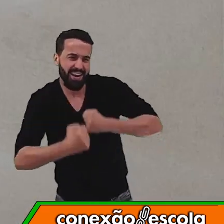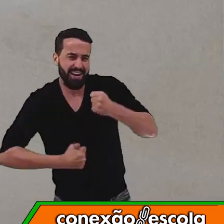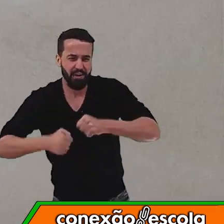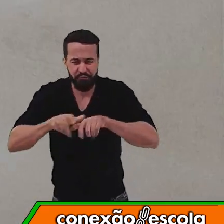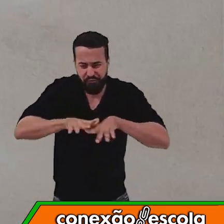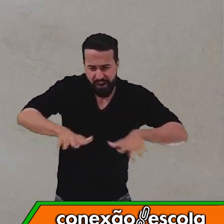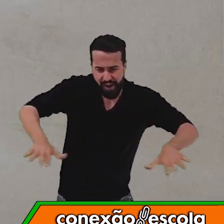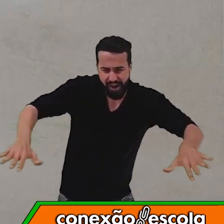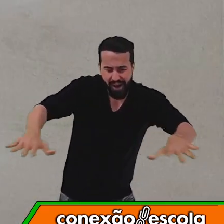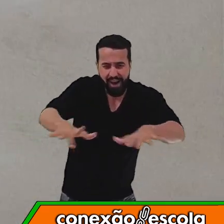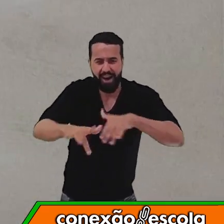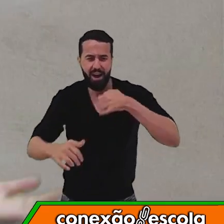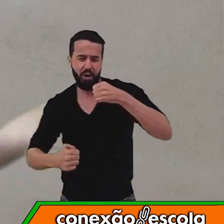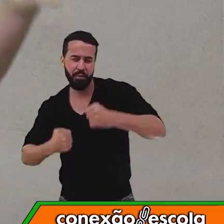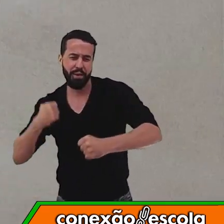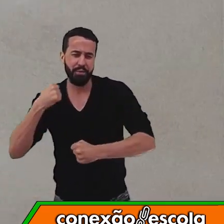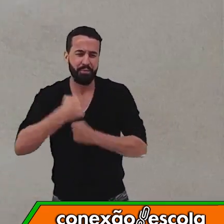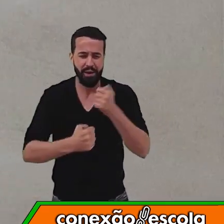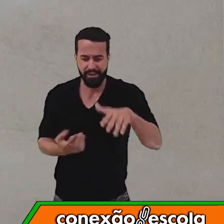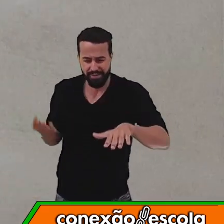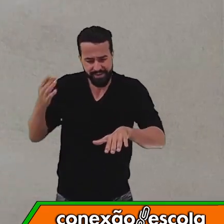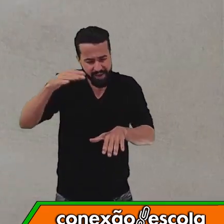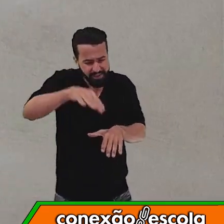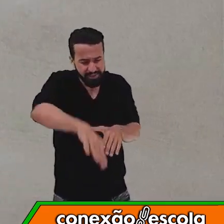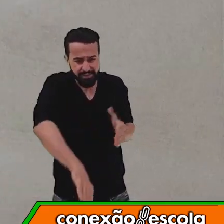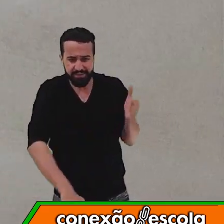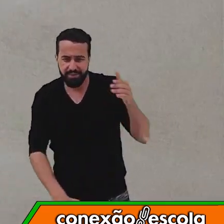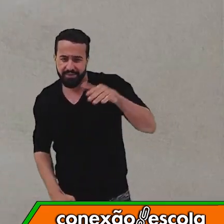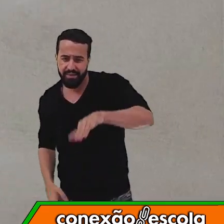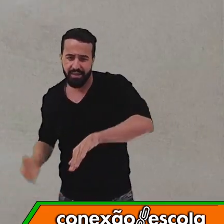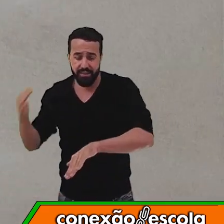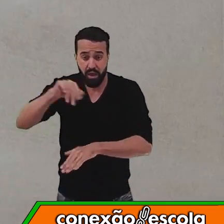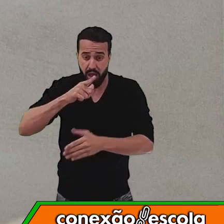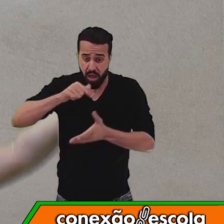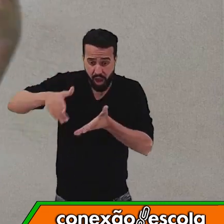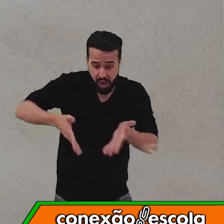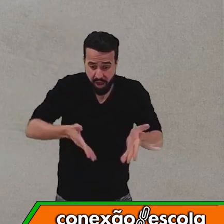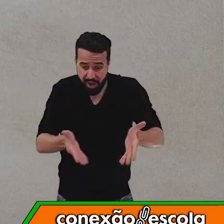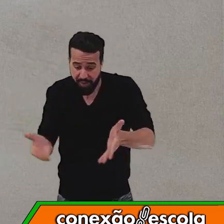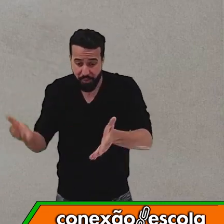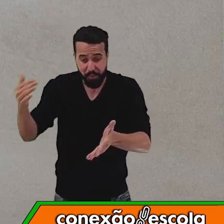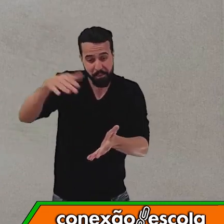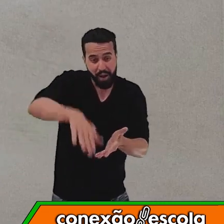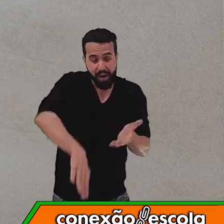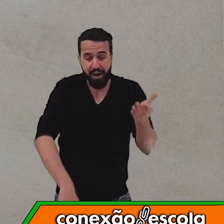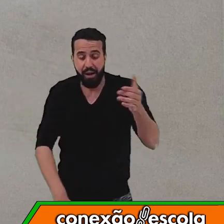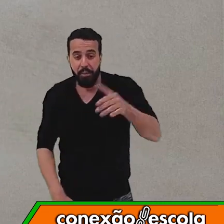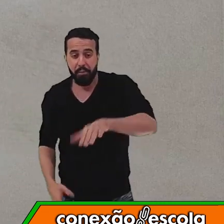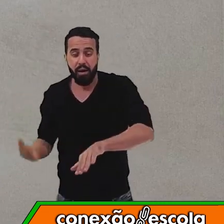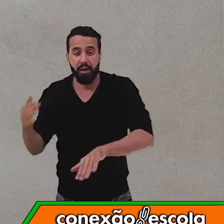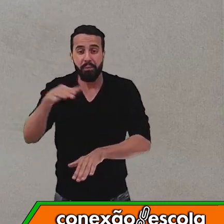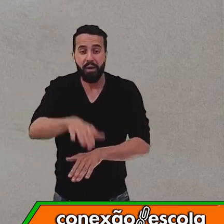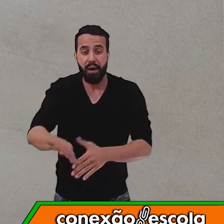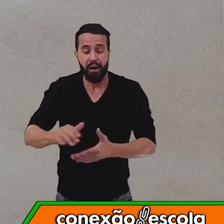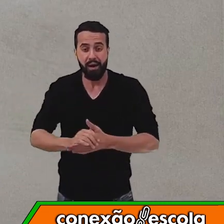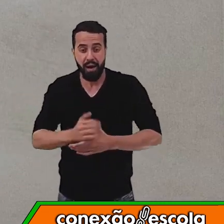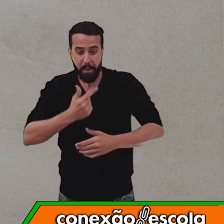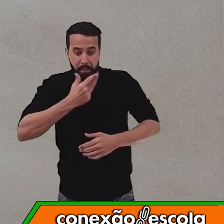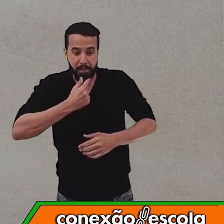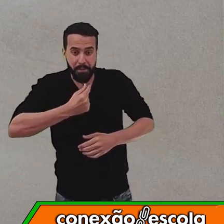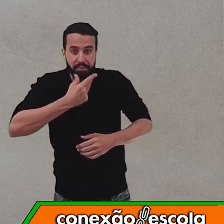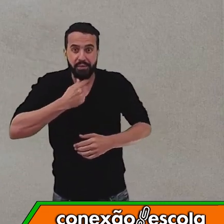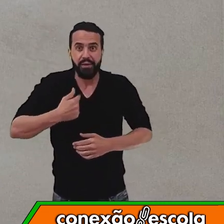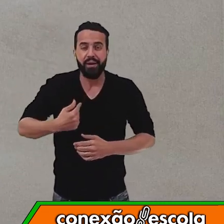campos, nadando na correnteza do rio. Ah, esse menino encontrou